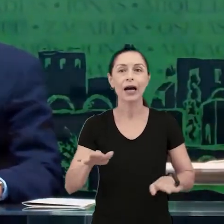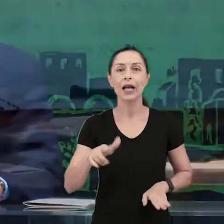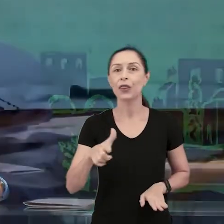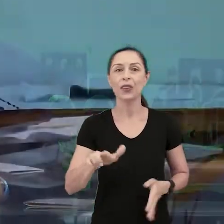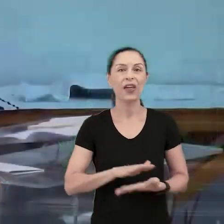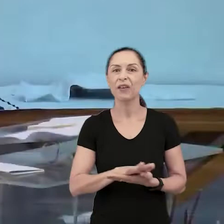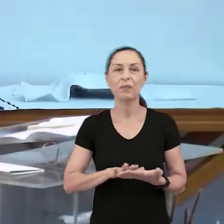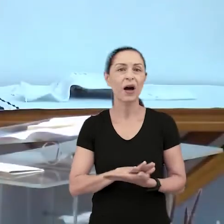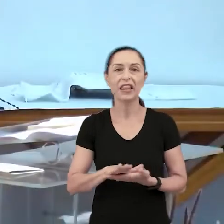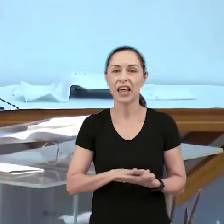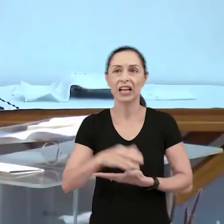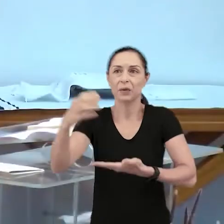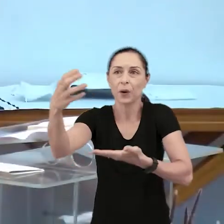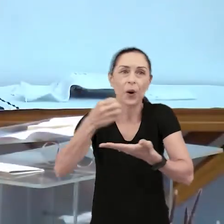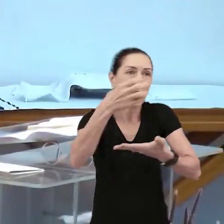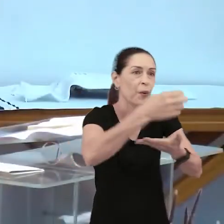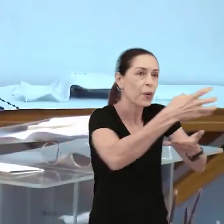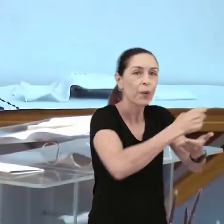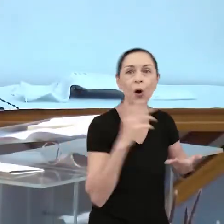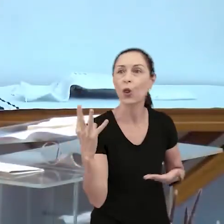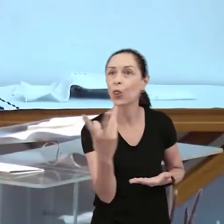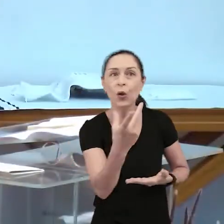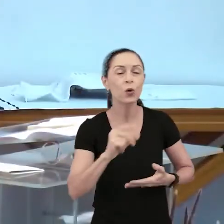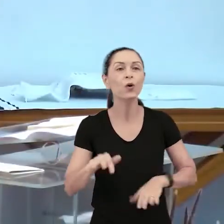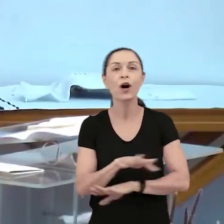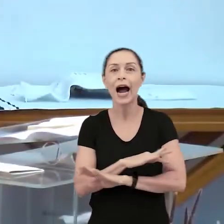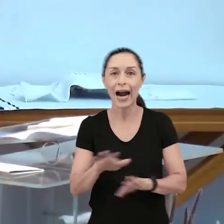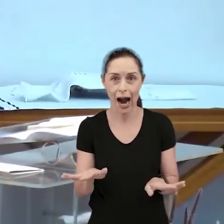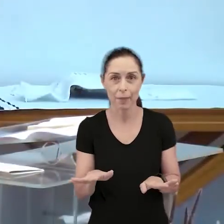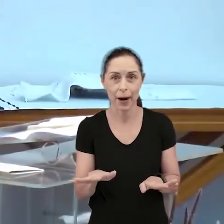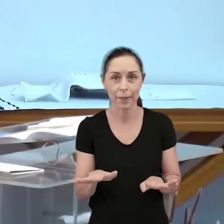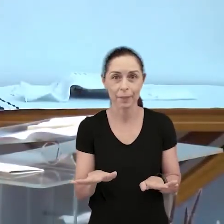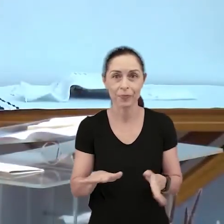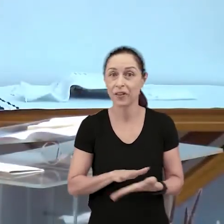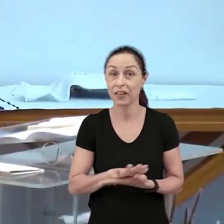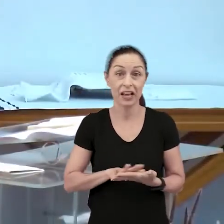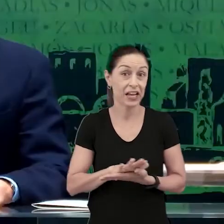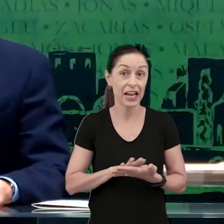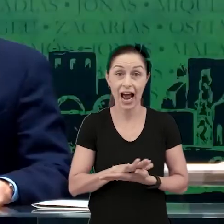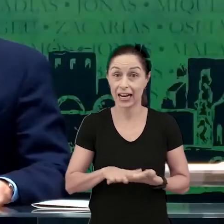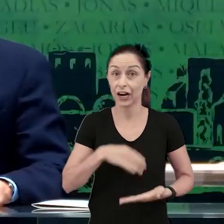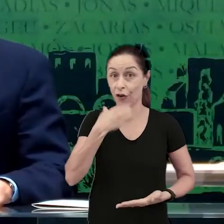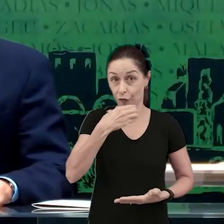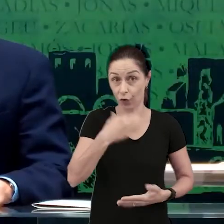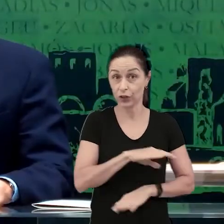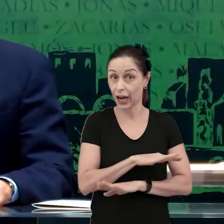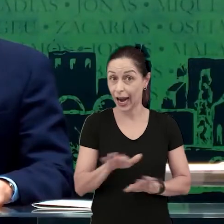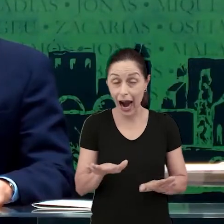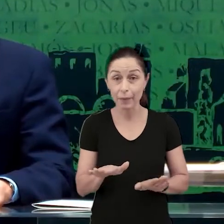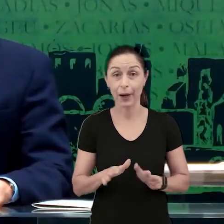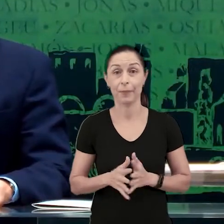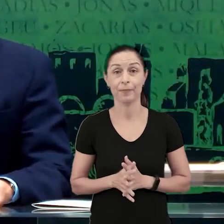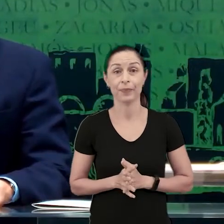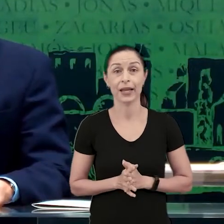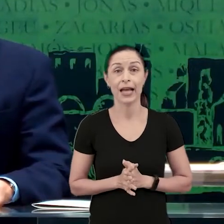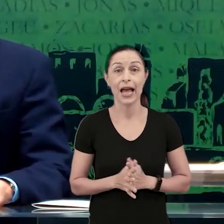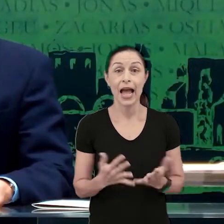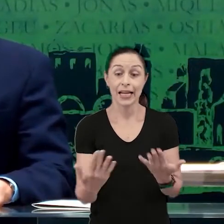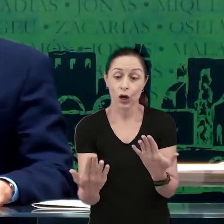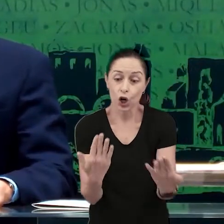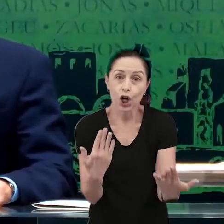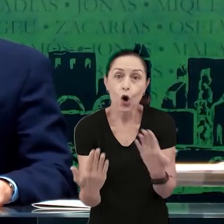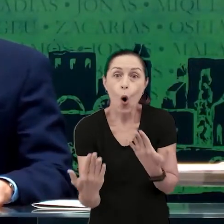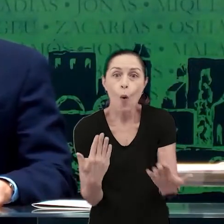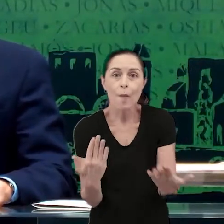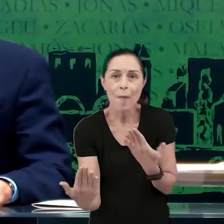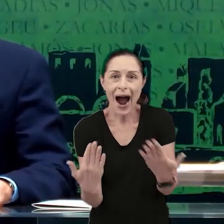que acabou de ser apanhada. Pense você num pomar maduro cujas frutas todas foram colhidas. Pensa você numa